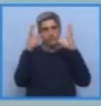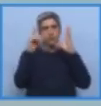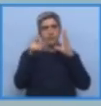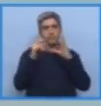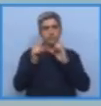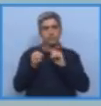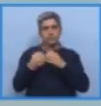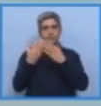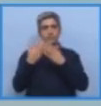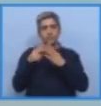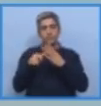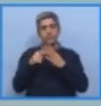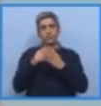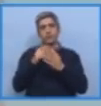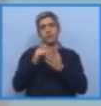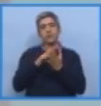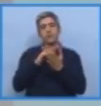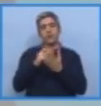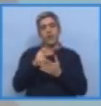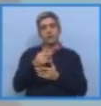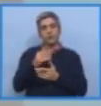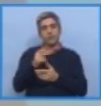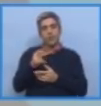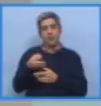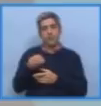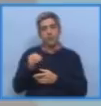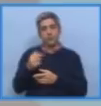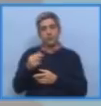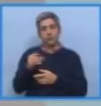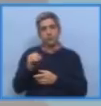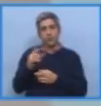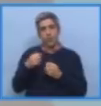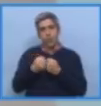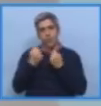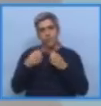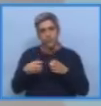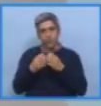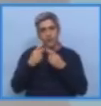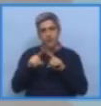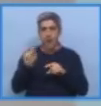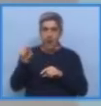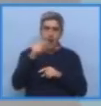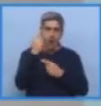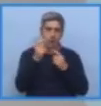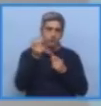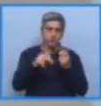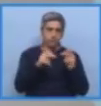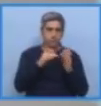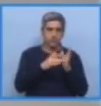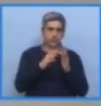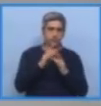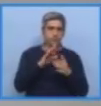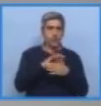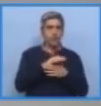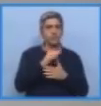dos inícios, pois no próprio livro dos Atos dos Apóstolos vemos mais à frente que depois os conflitos e as diferenças nas comunidades cristãs, e as cartas de São Paulo